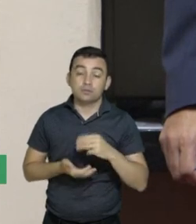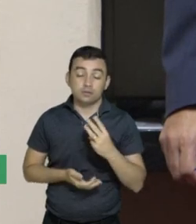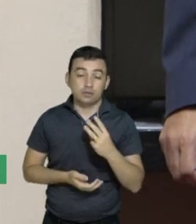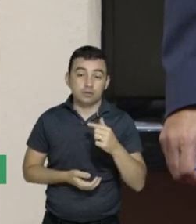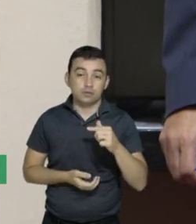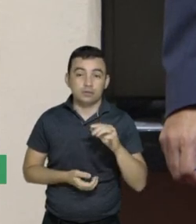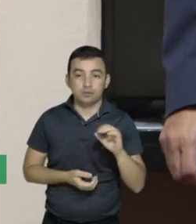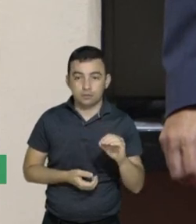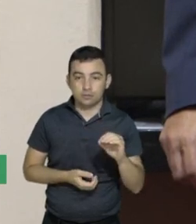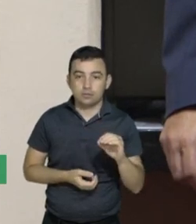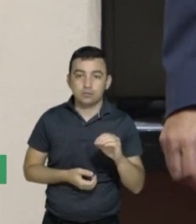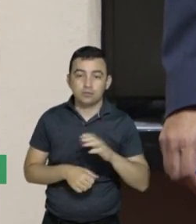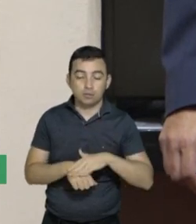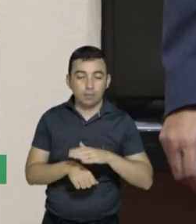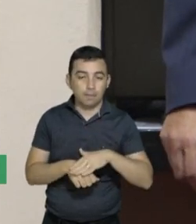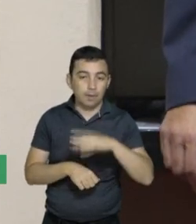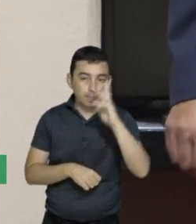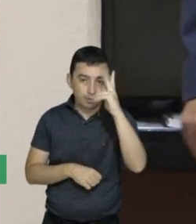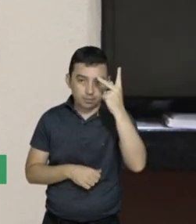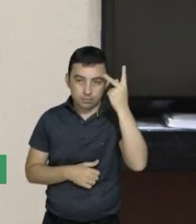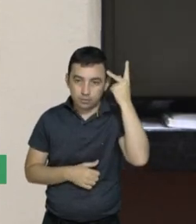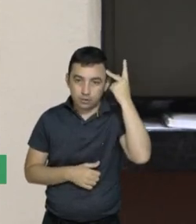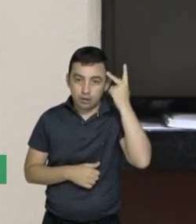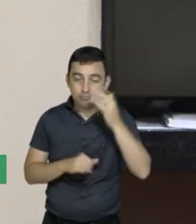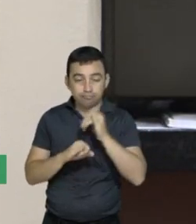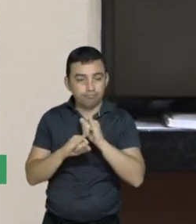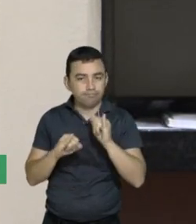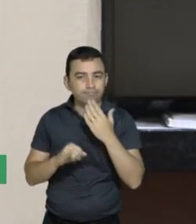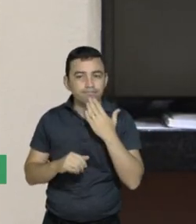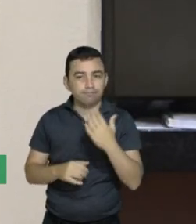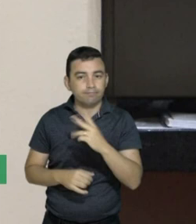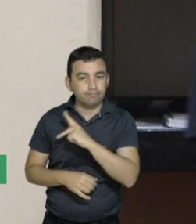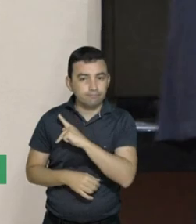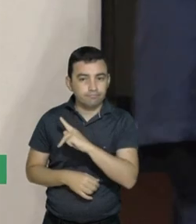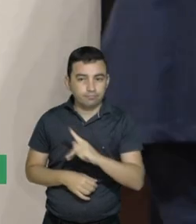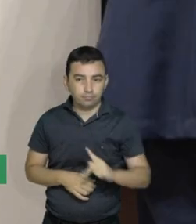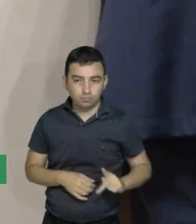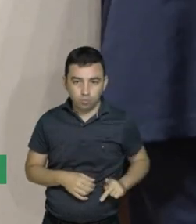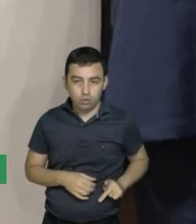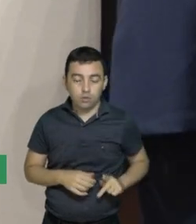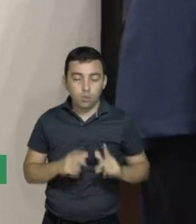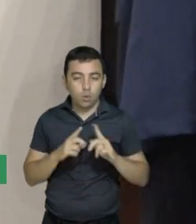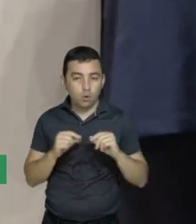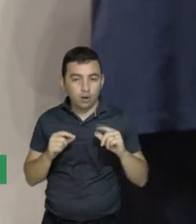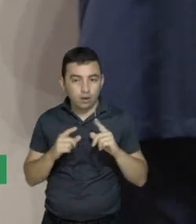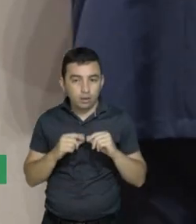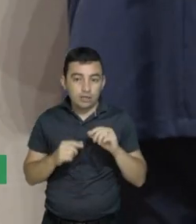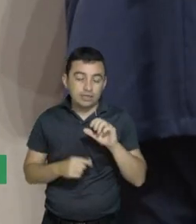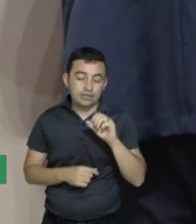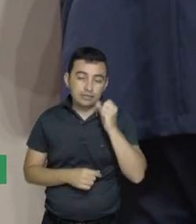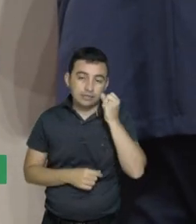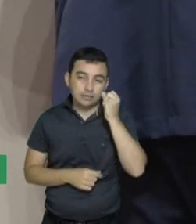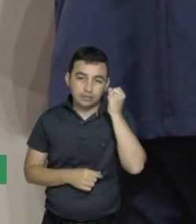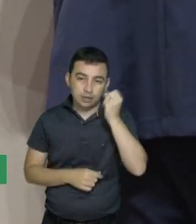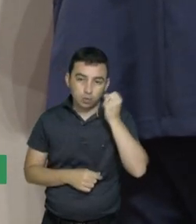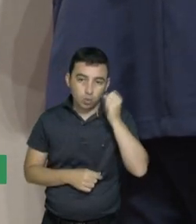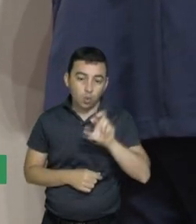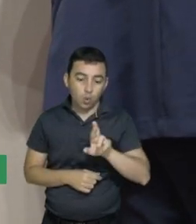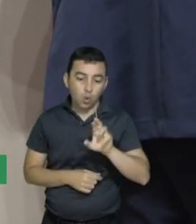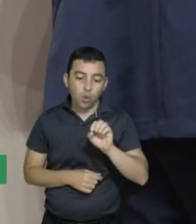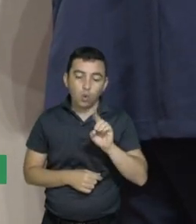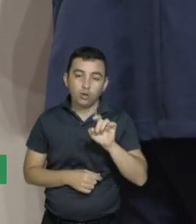2023 a teoria deputada Paulinha manifestada pelo presidente Nacional Senador Rodrigo Pacheco